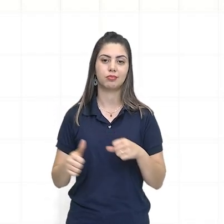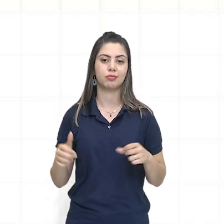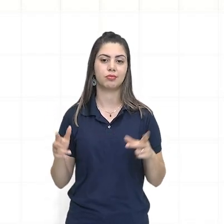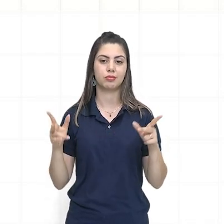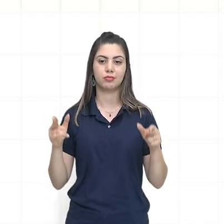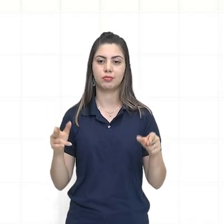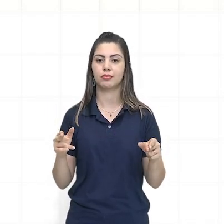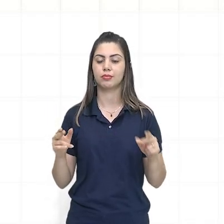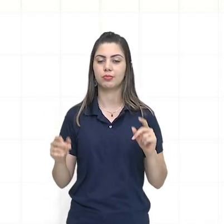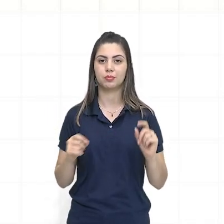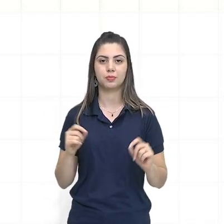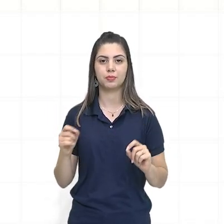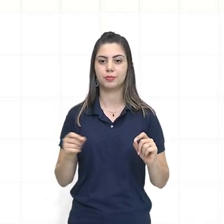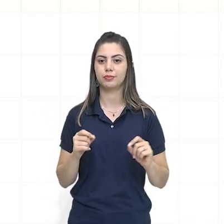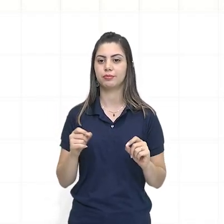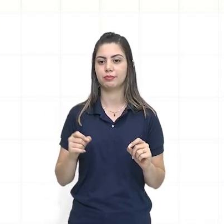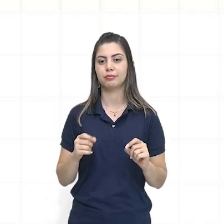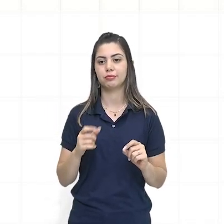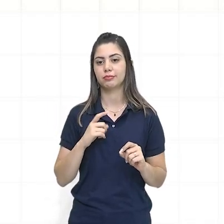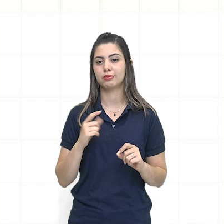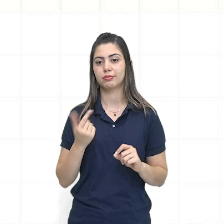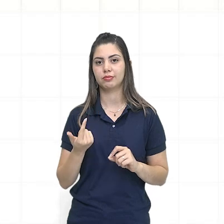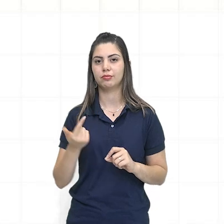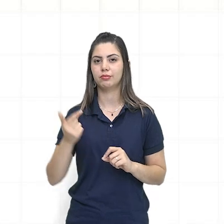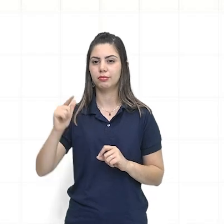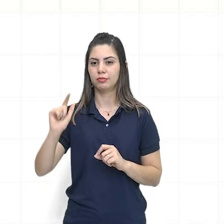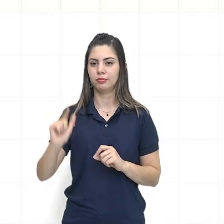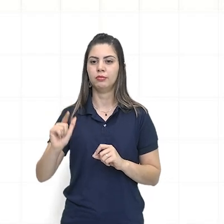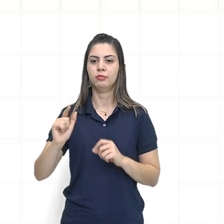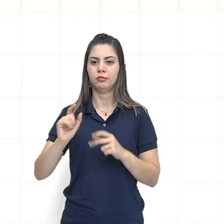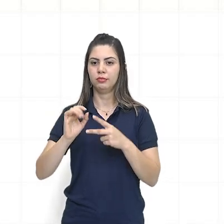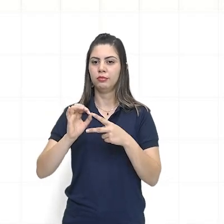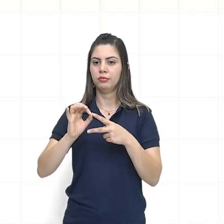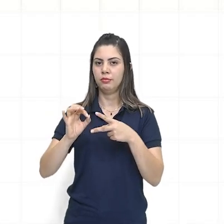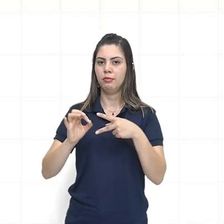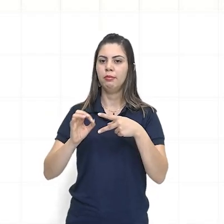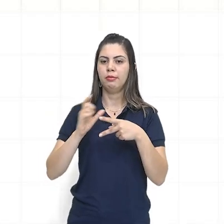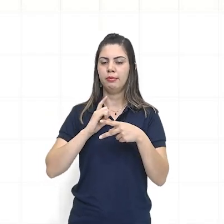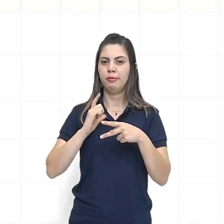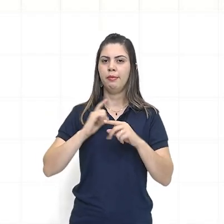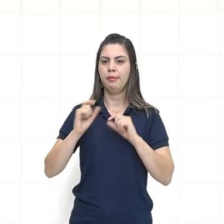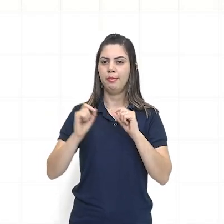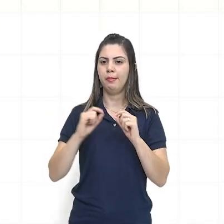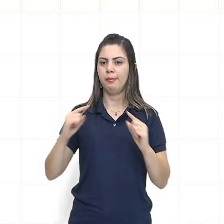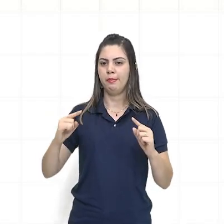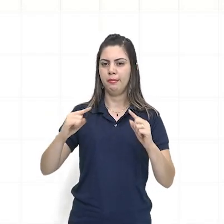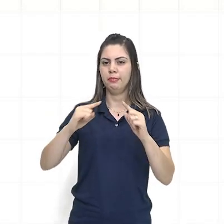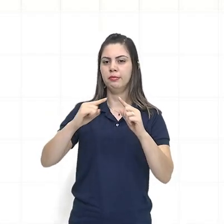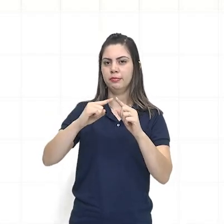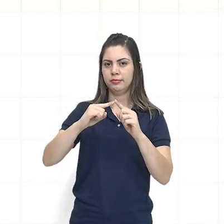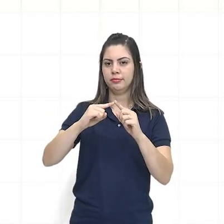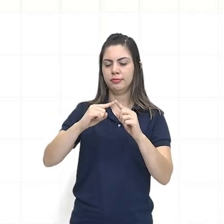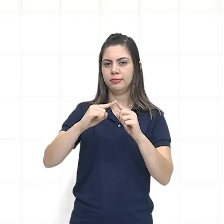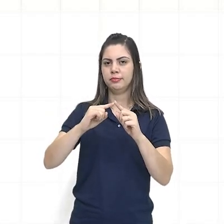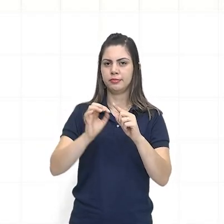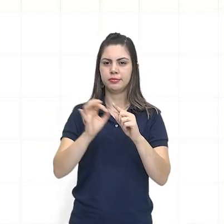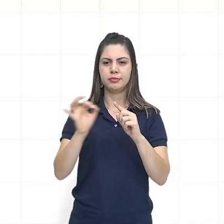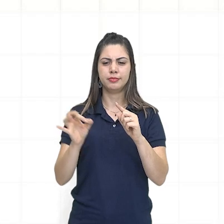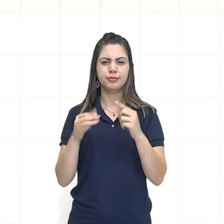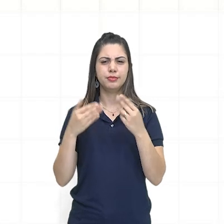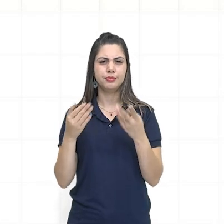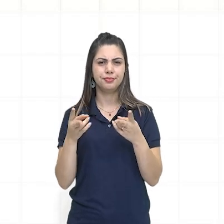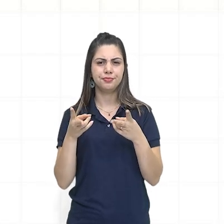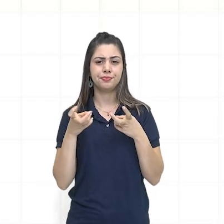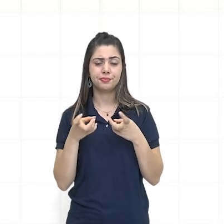acontecer no outro ângulo que a gente tem aqui, ó, que a gente tem aqui em cima. Vejam que